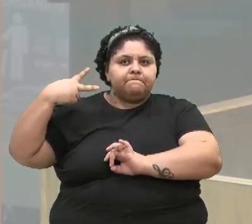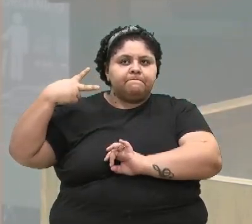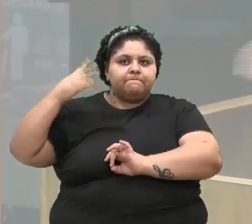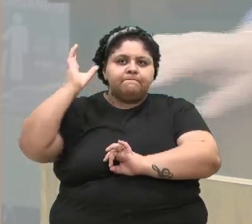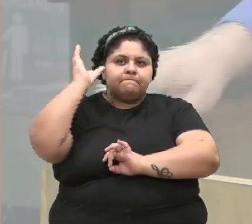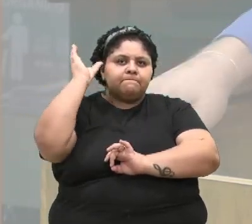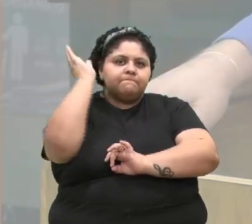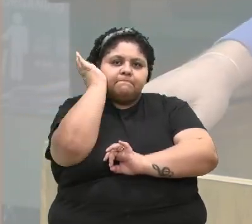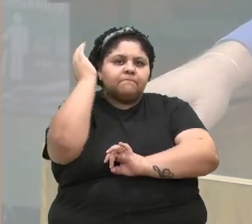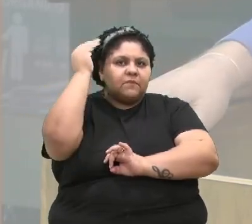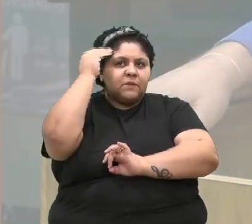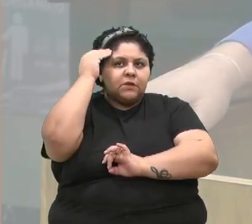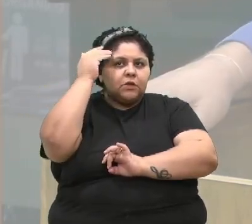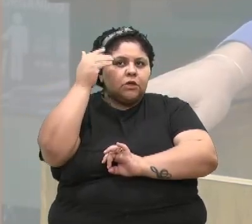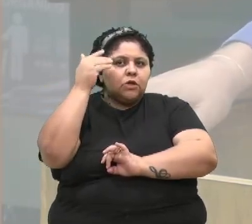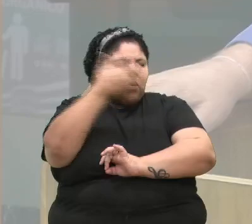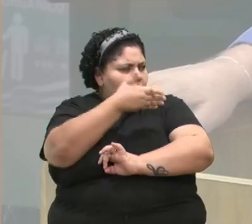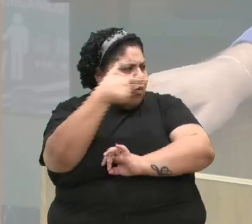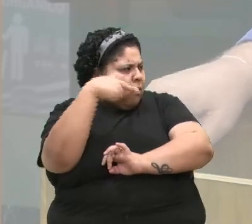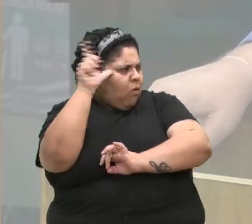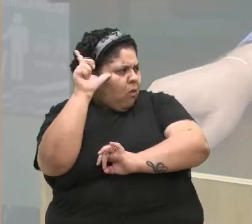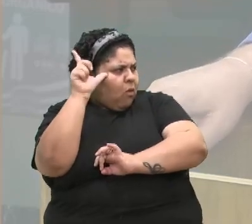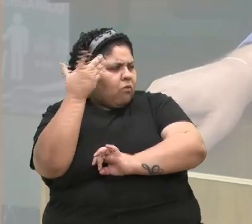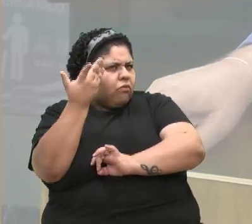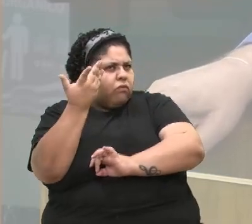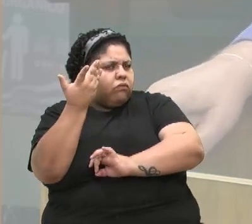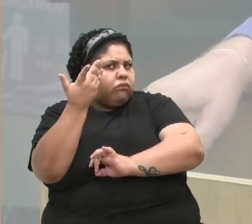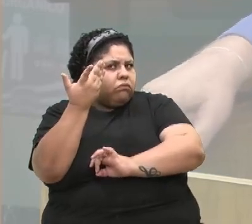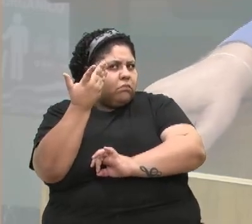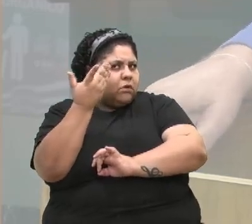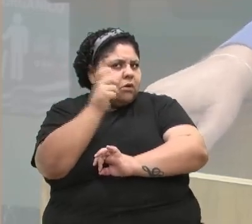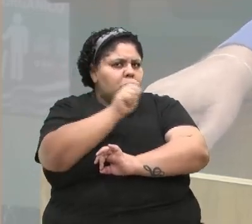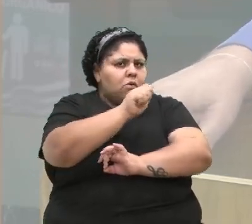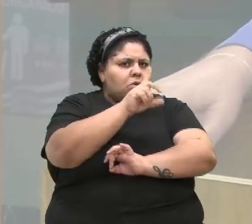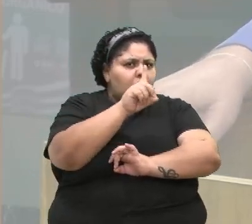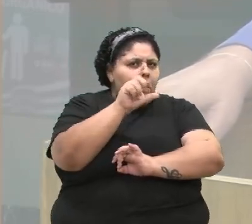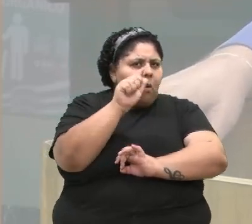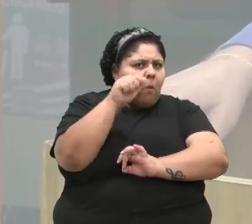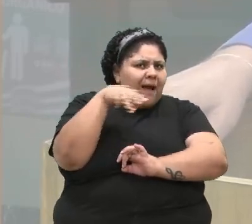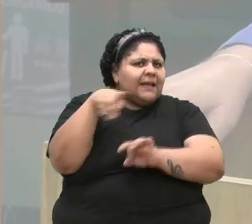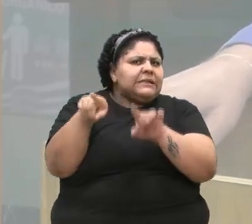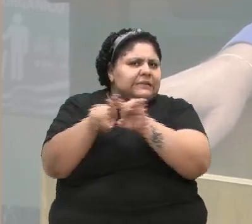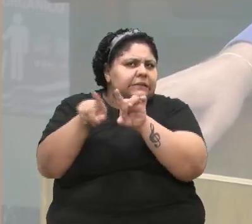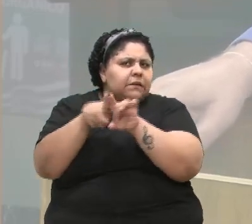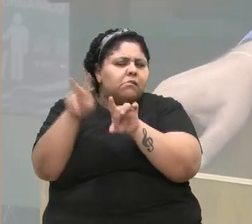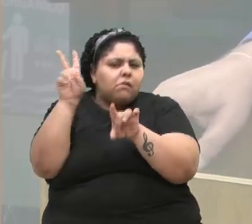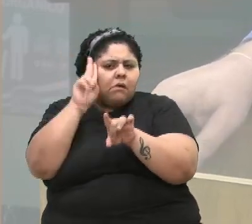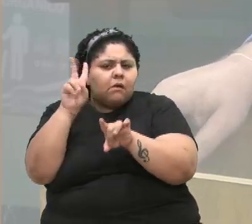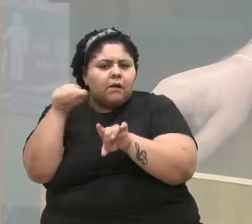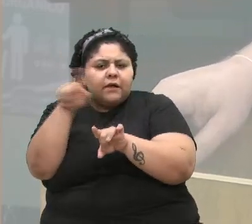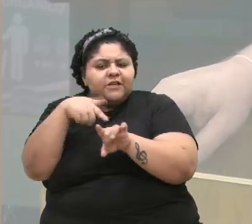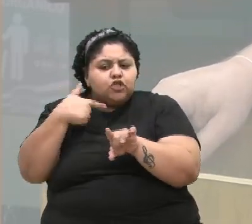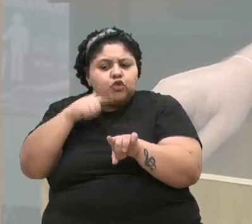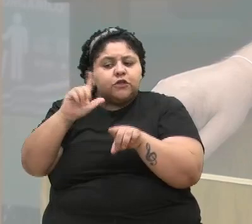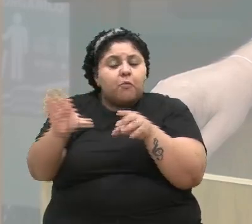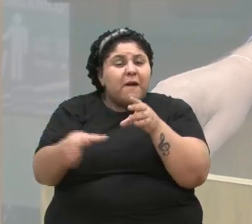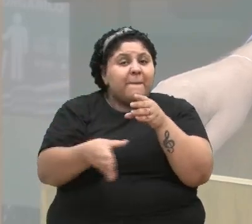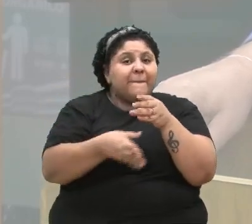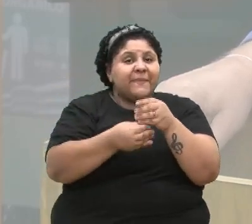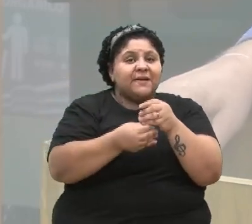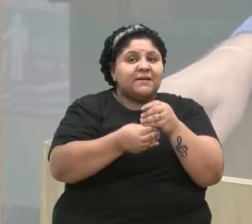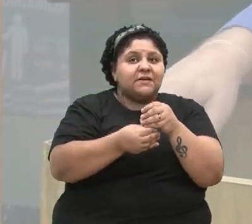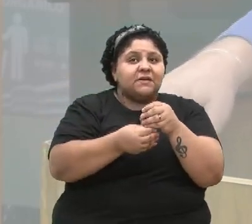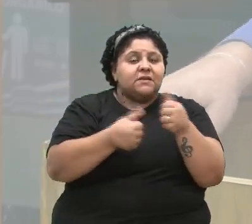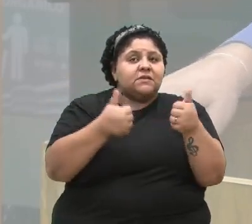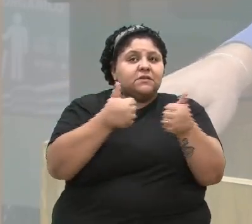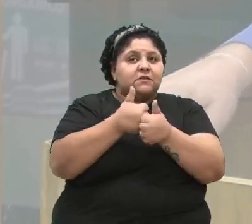senhor ainda ontem, uma parte, o vereadorada, o senhor lembrou lá a gente conseguiu uma emenda através da